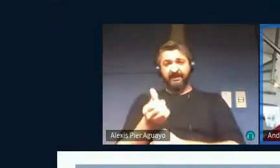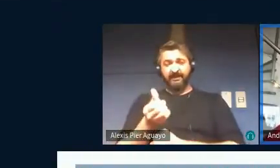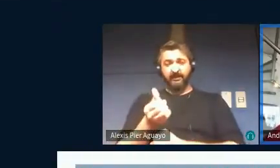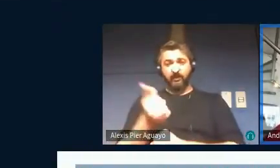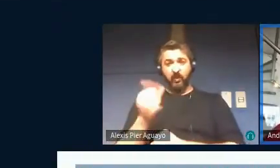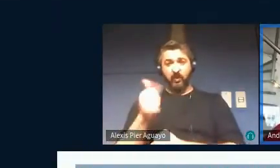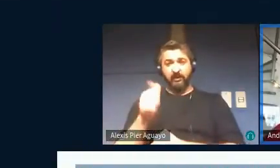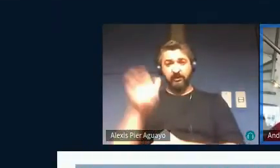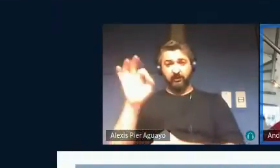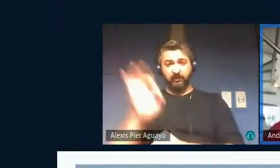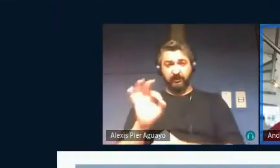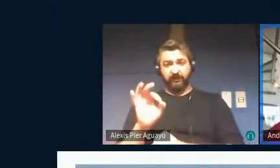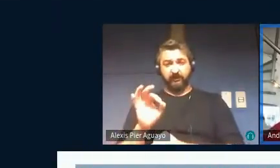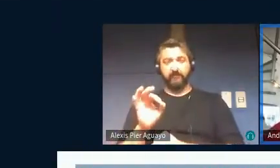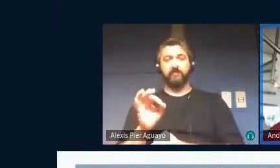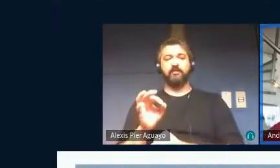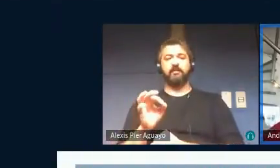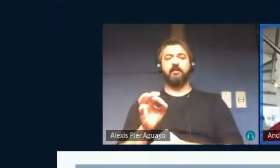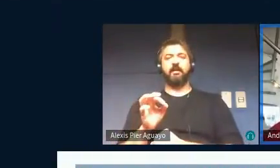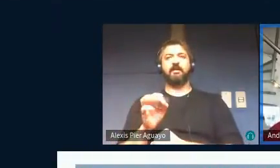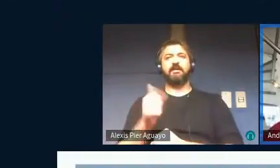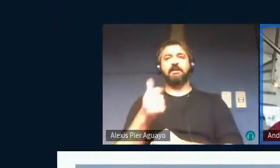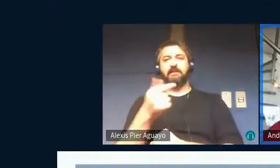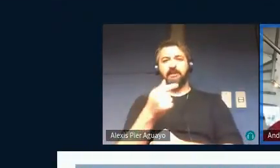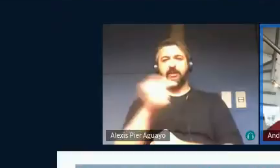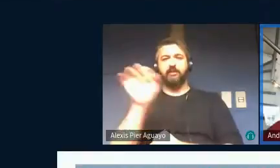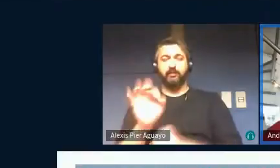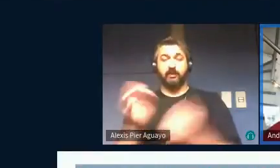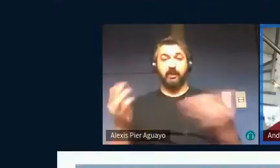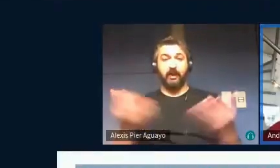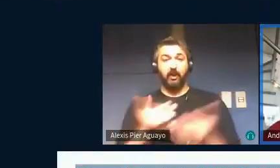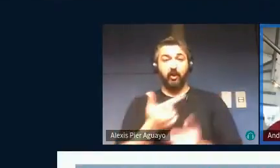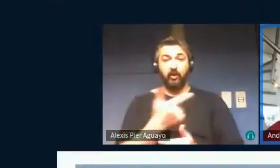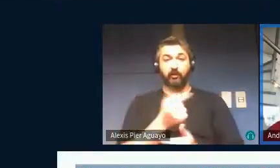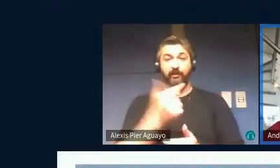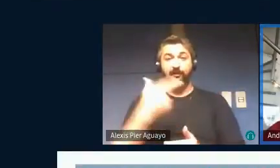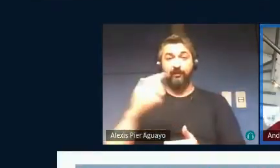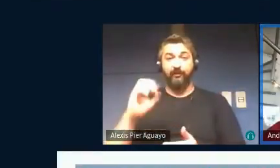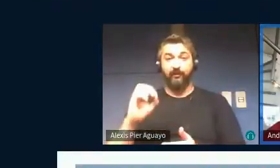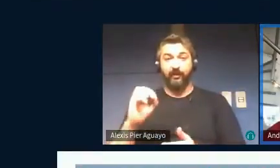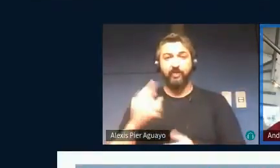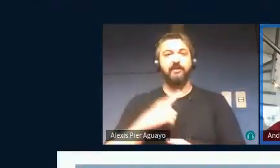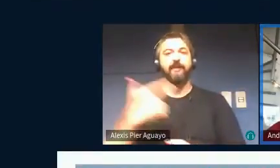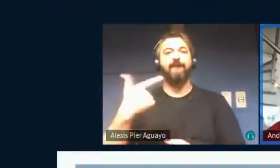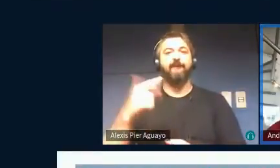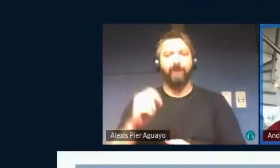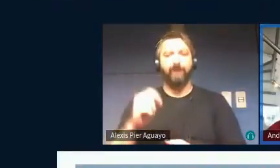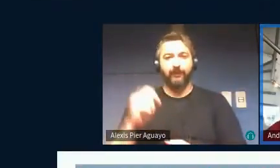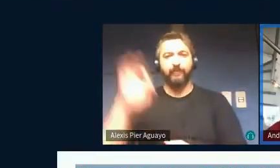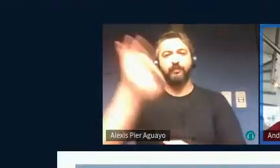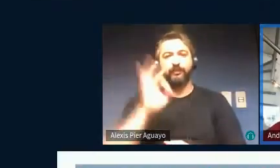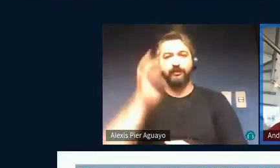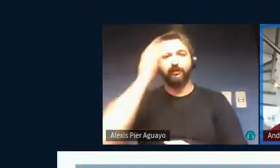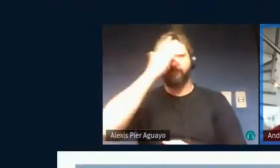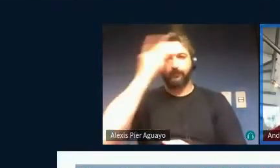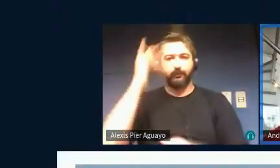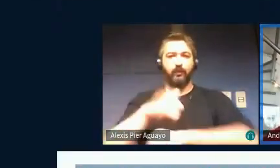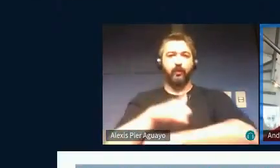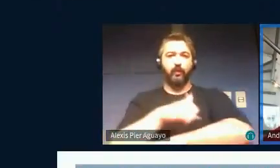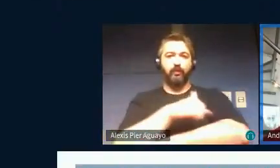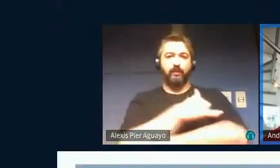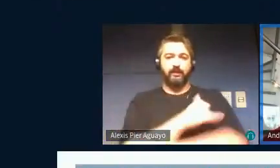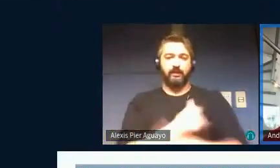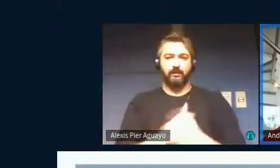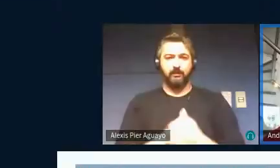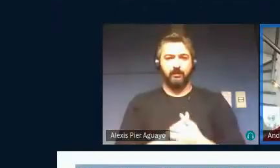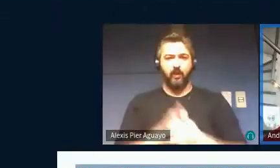nós tínhamos 17%, e agora 2020 nós temos 20% de indivíduos obesos. O que é